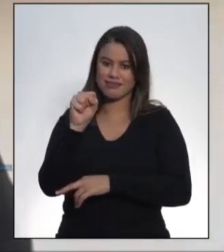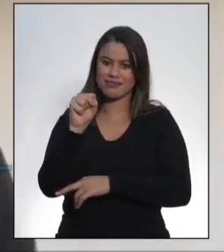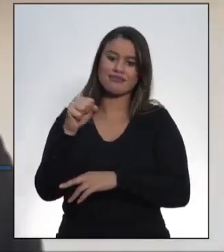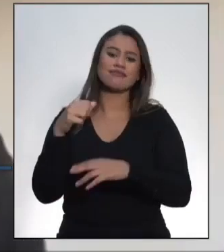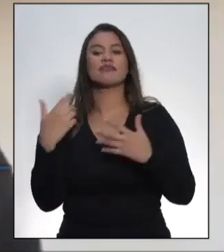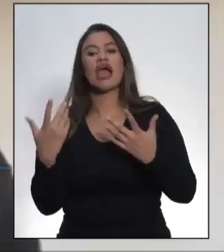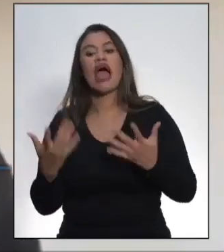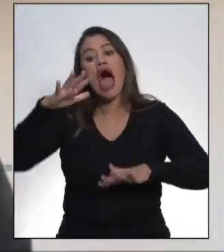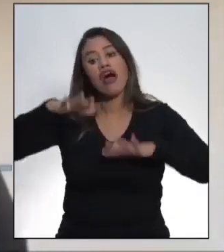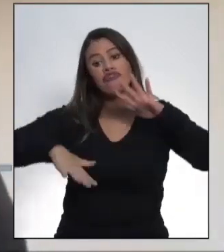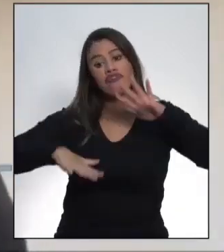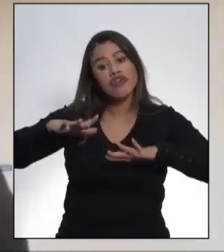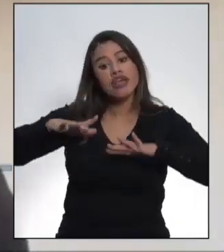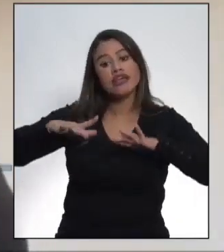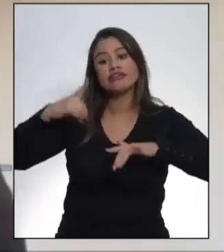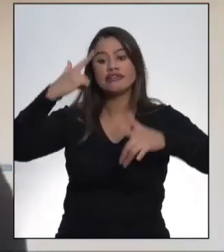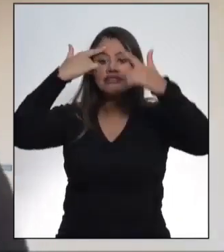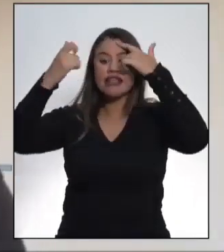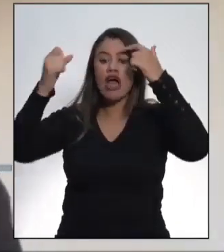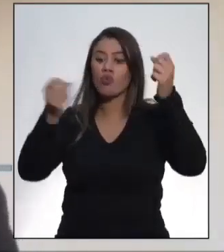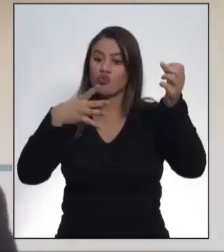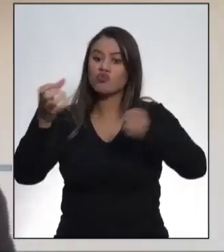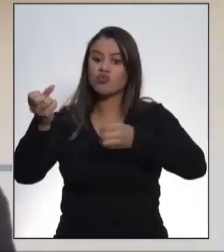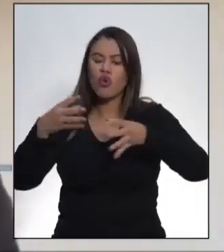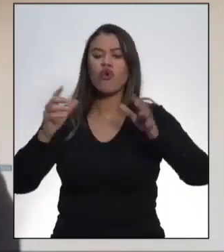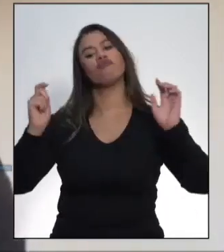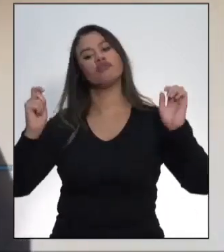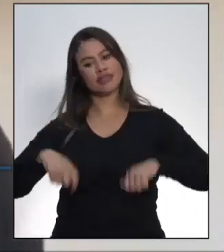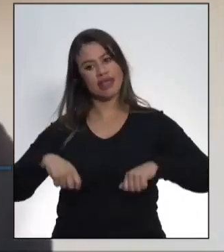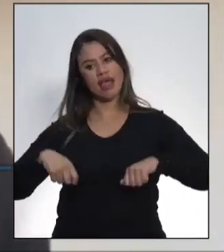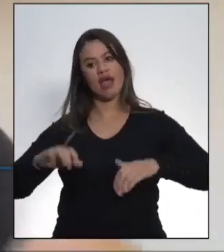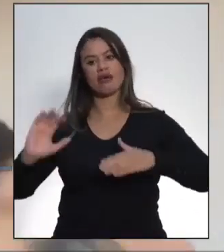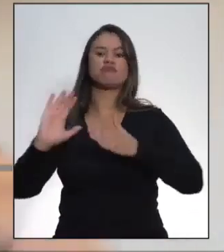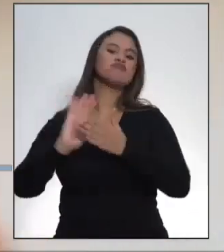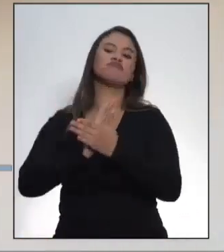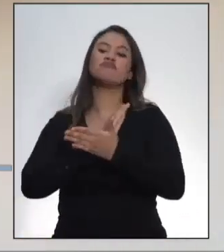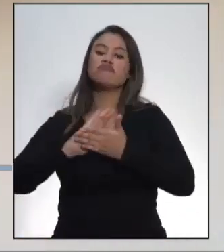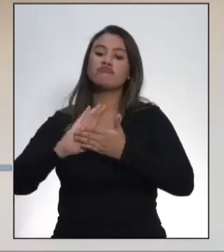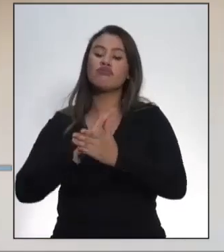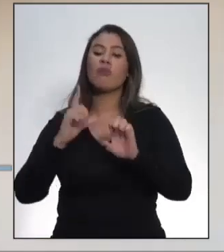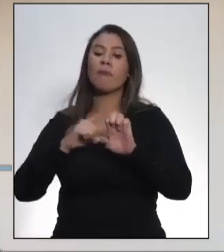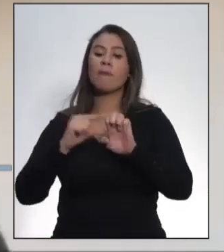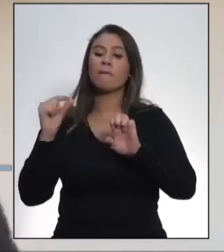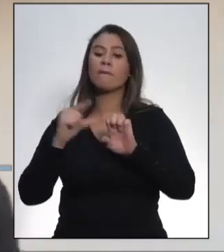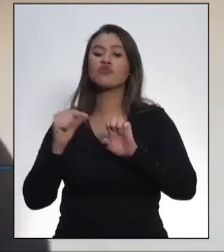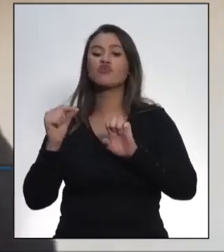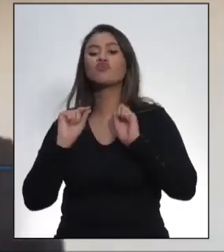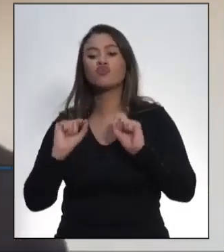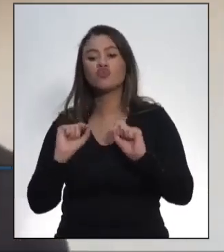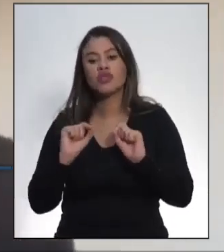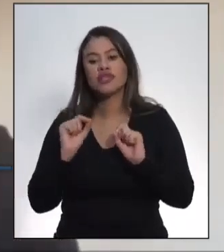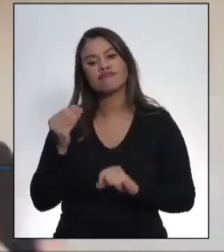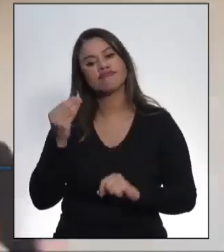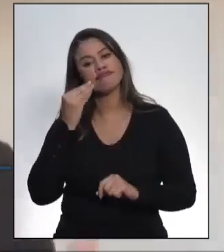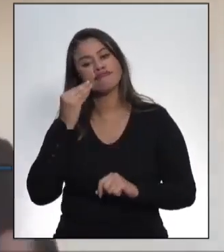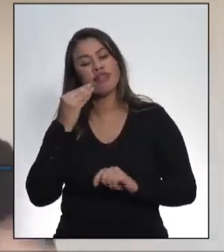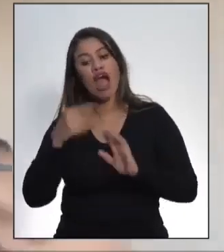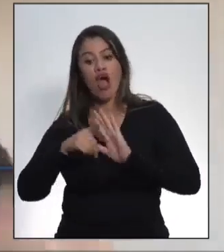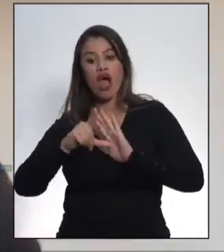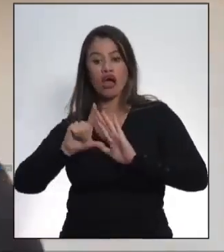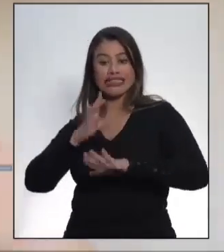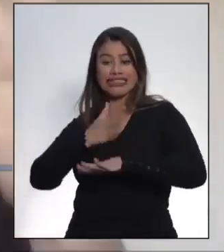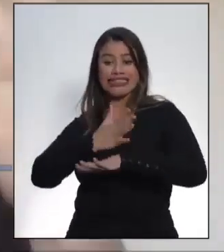é assim, mas muitos bons empreendedores começaram, em vez de criando algo totalmente do zero, os empreendedores, para se treinar,